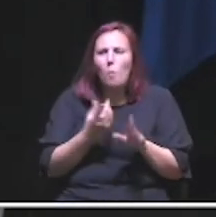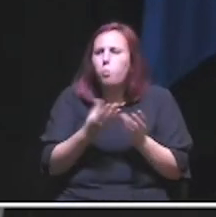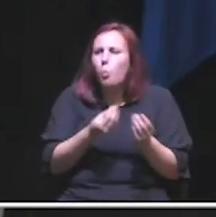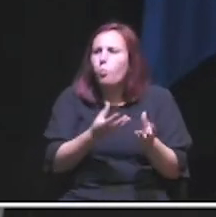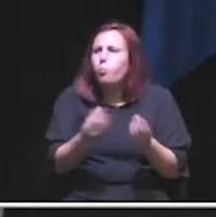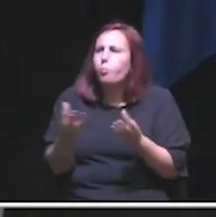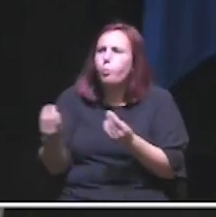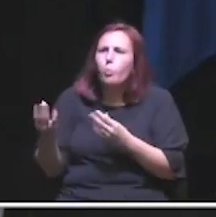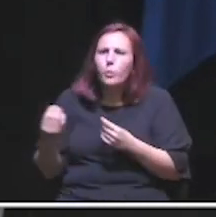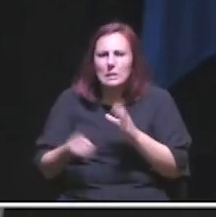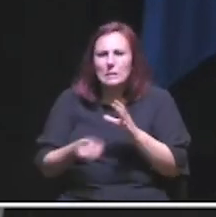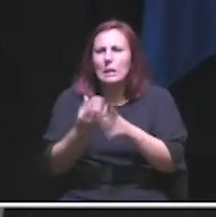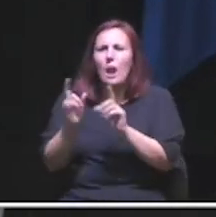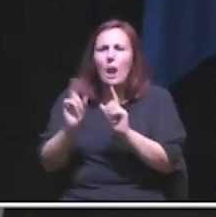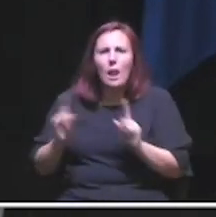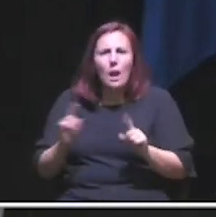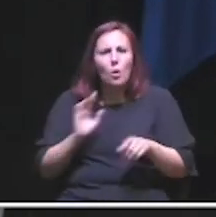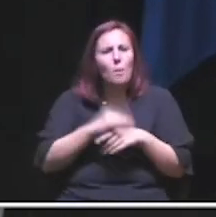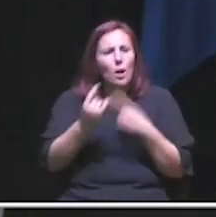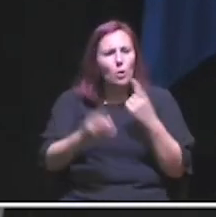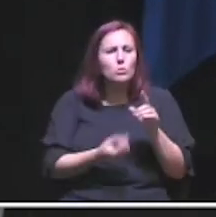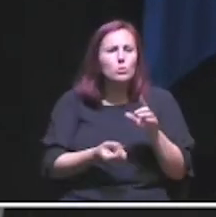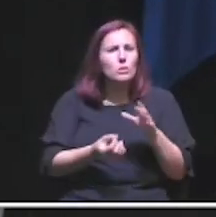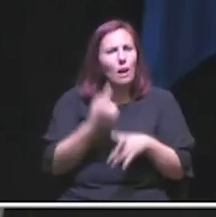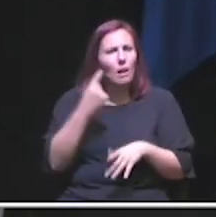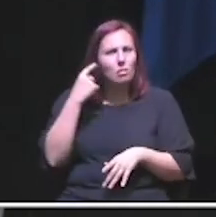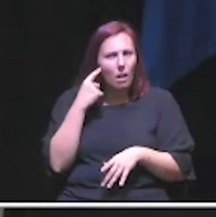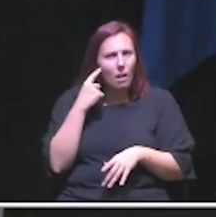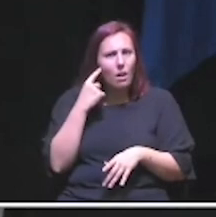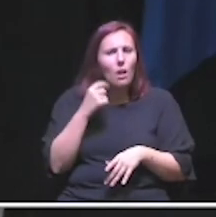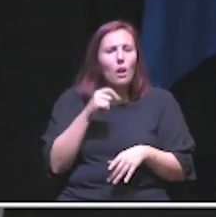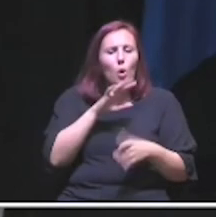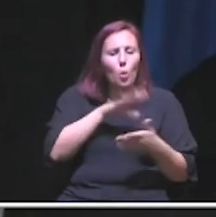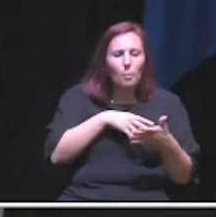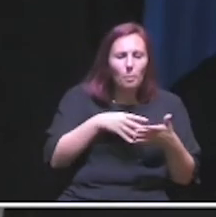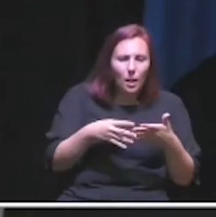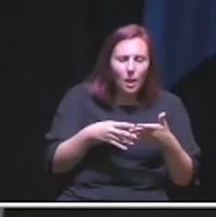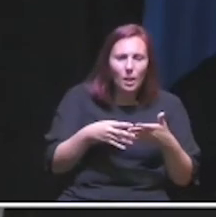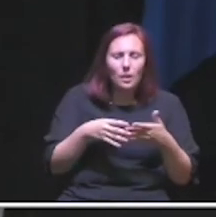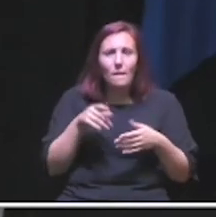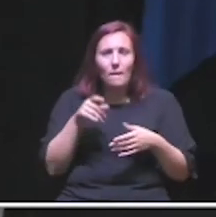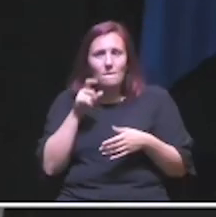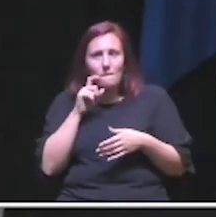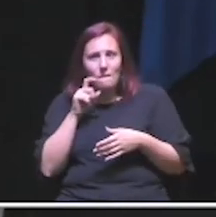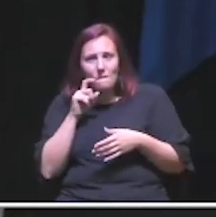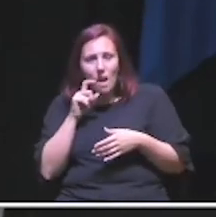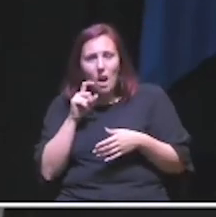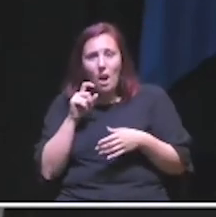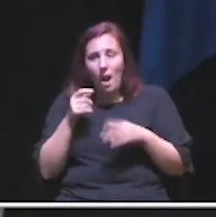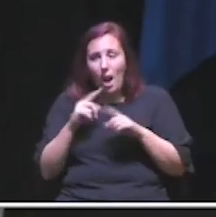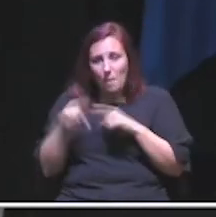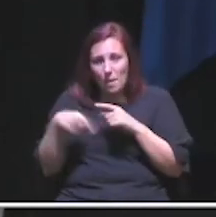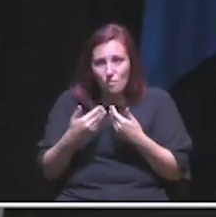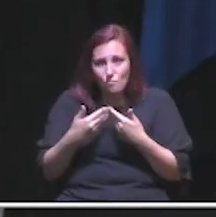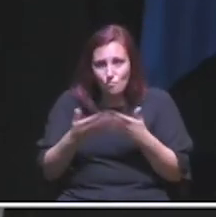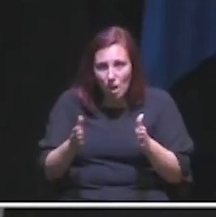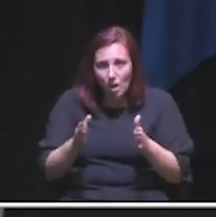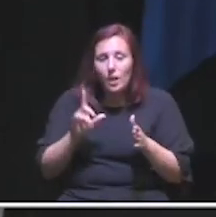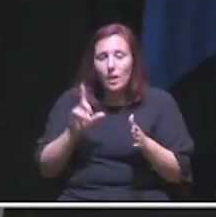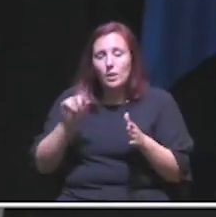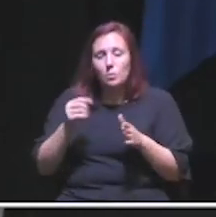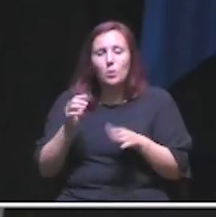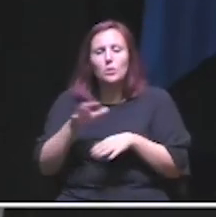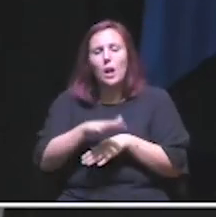que podem ser refúgios e por isso a minha pergunta é, vai ser acionado o plano de contingência amanhã e vão ser abertos espaços